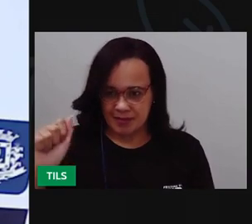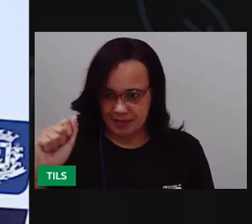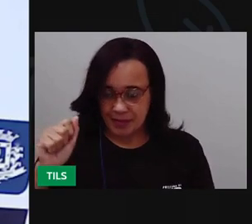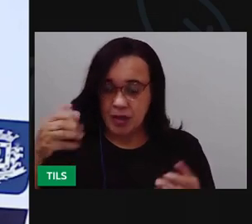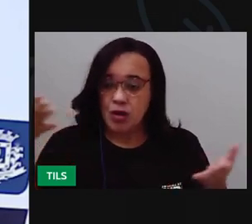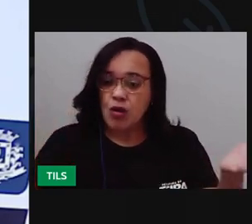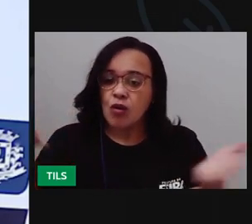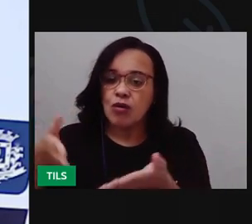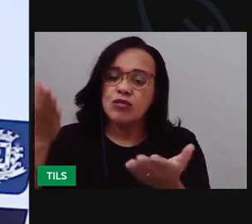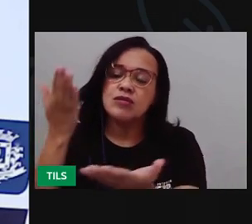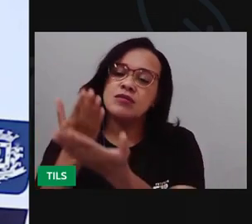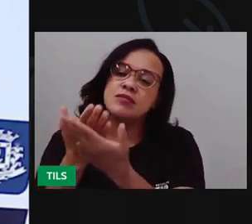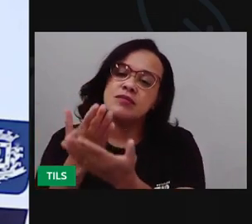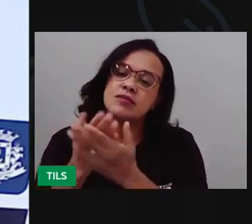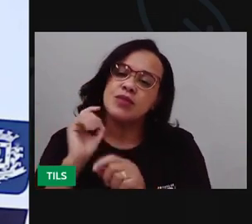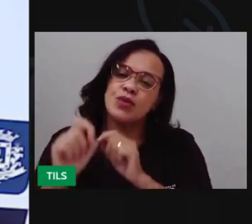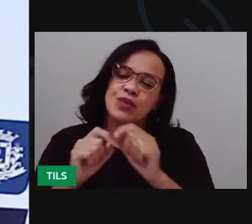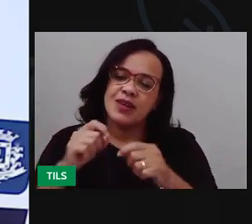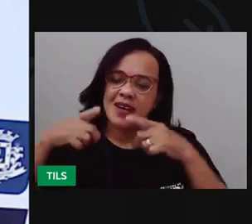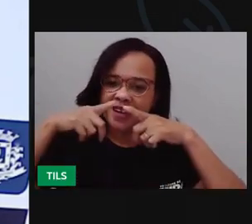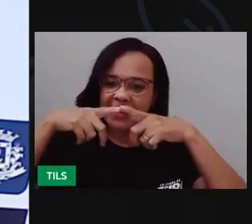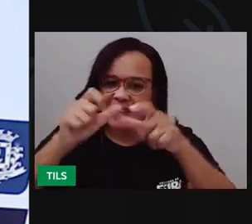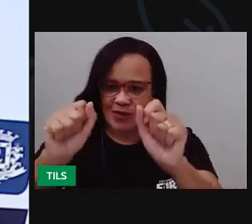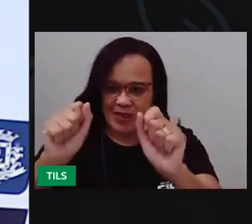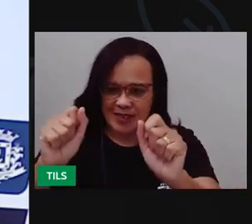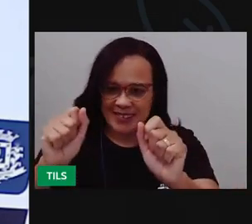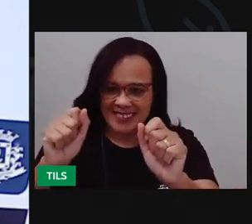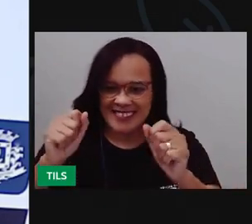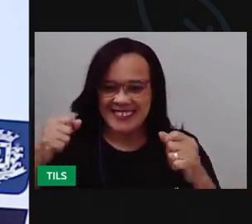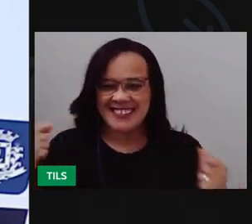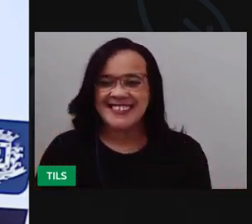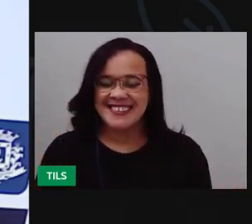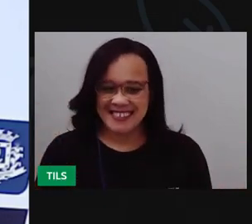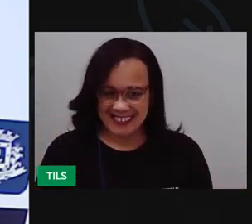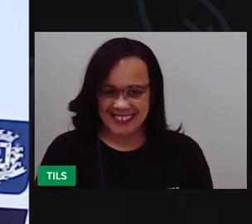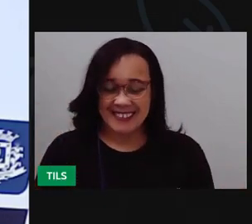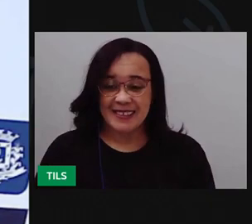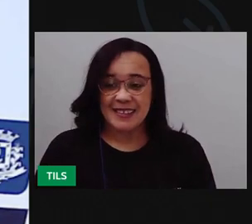E para essa aula, eu trouxe